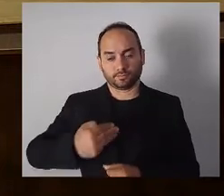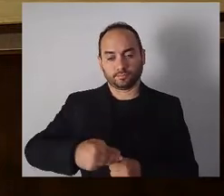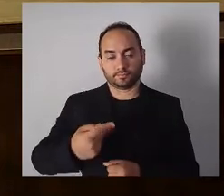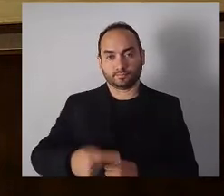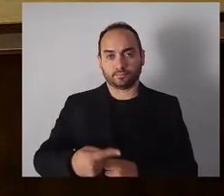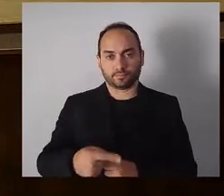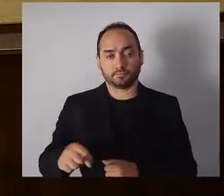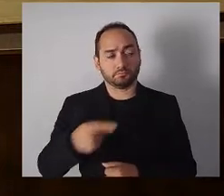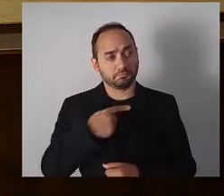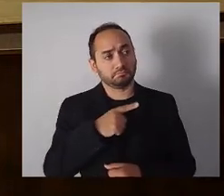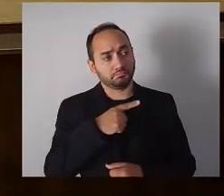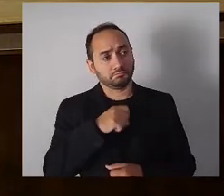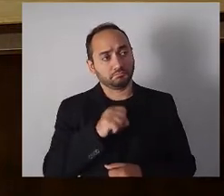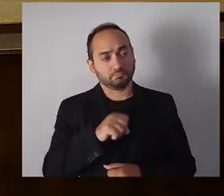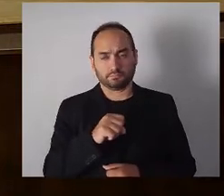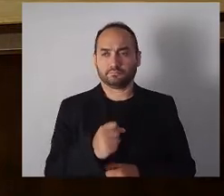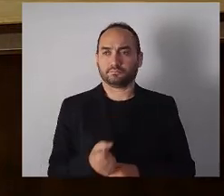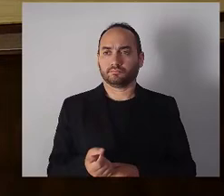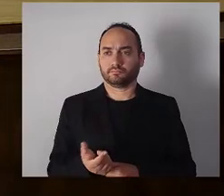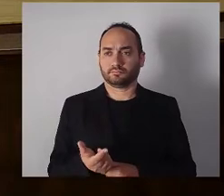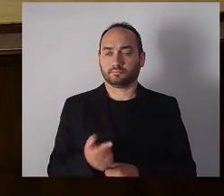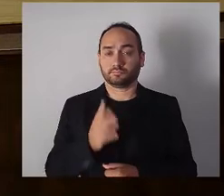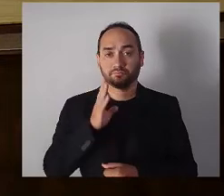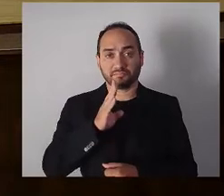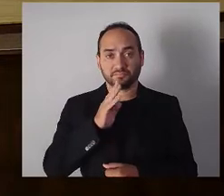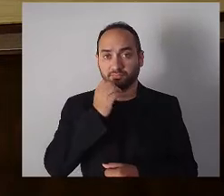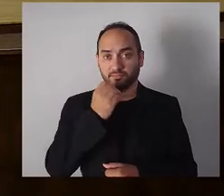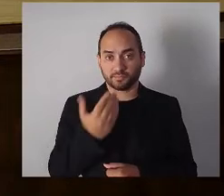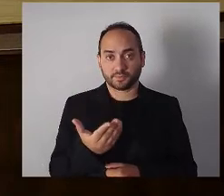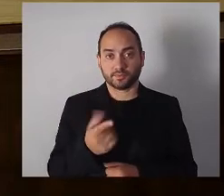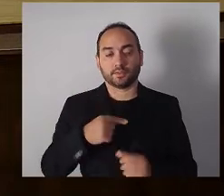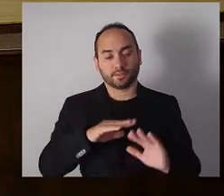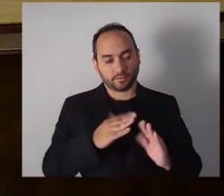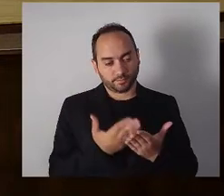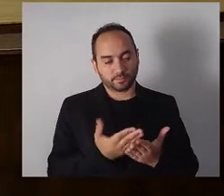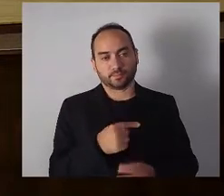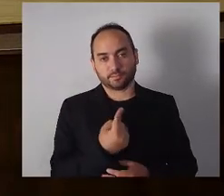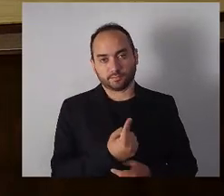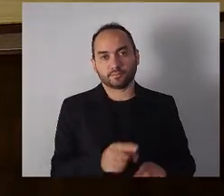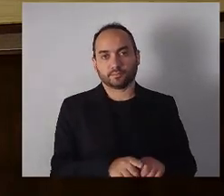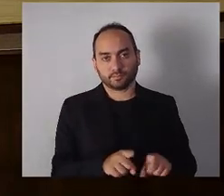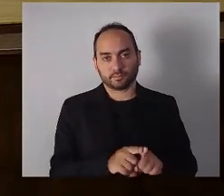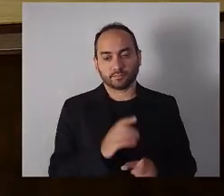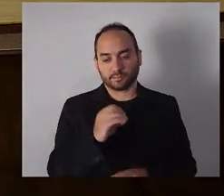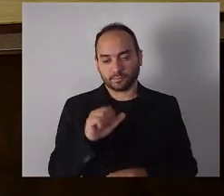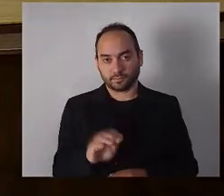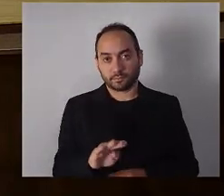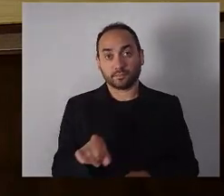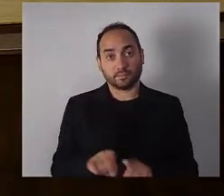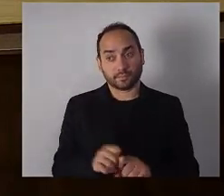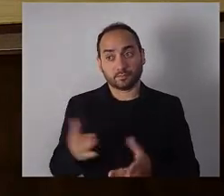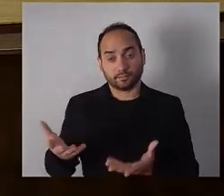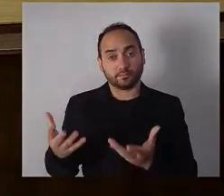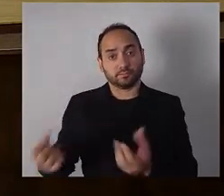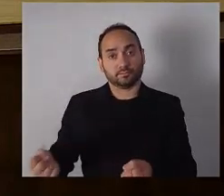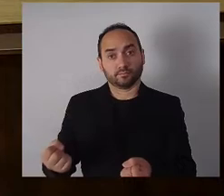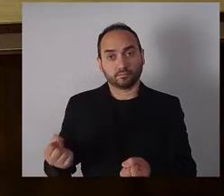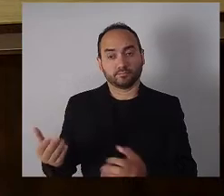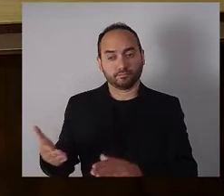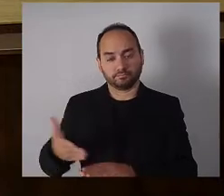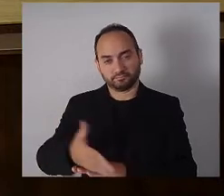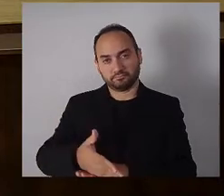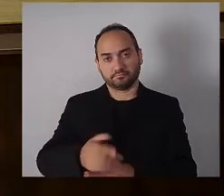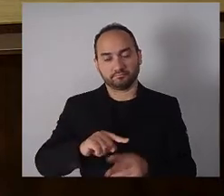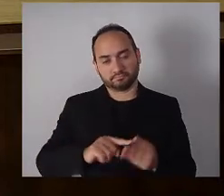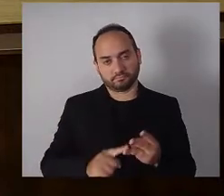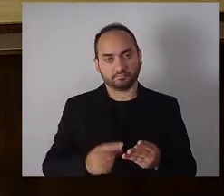E eles temos. Eu digo, coisa boa, porque a gente também tem uma escola da gente e a OAB se prontificou também, disse, a gente quer participar desse